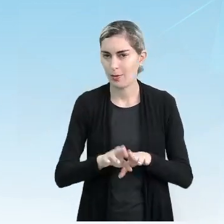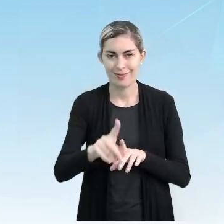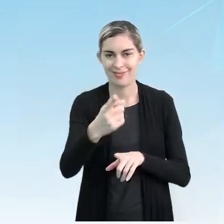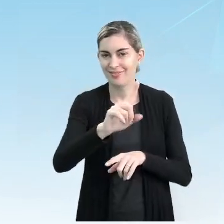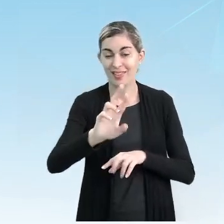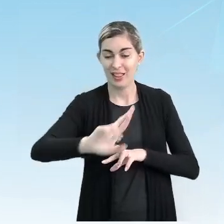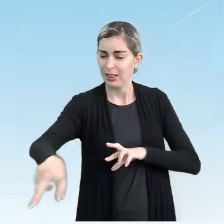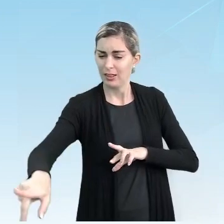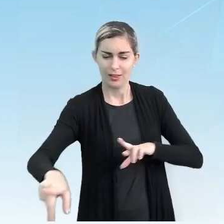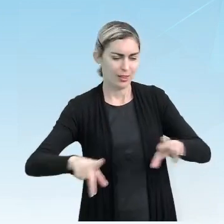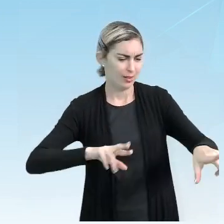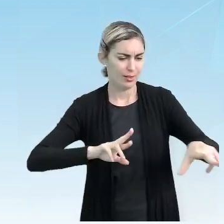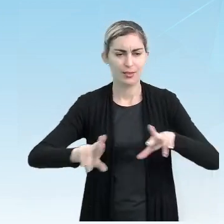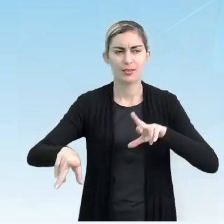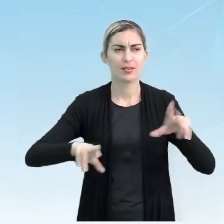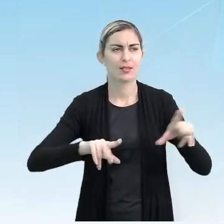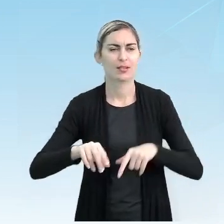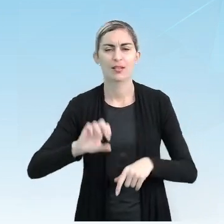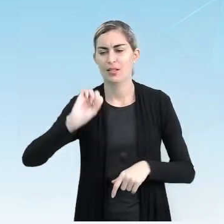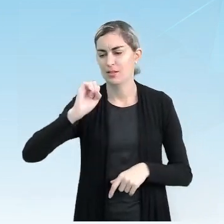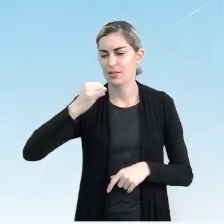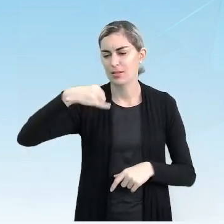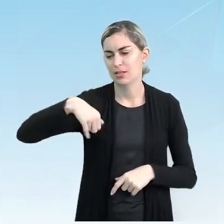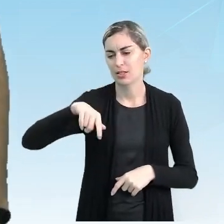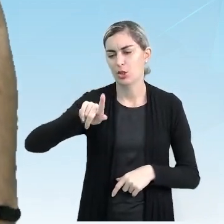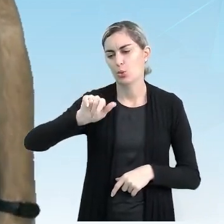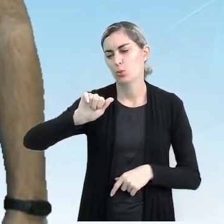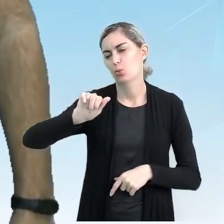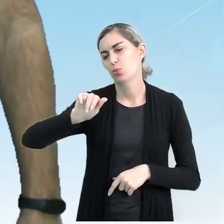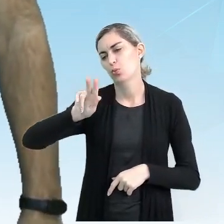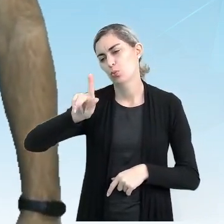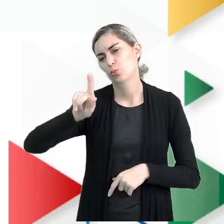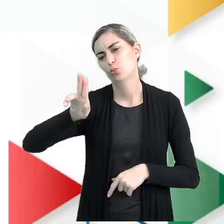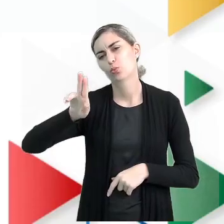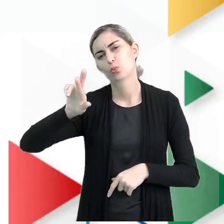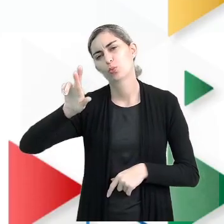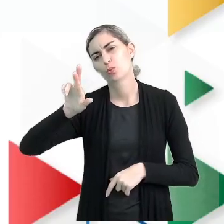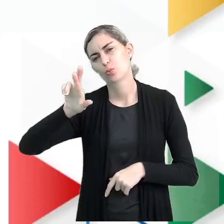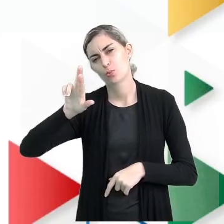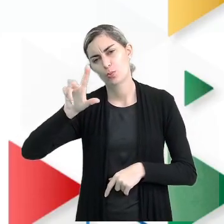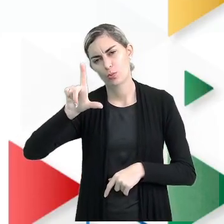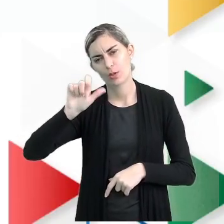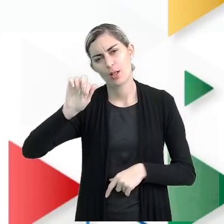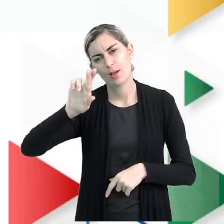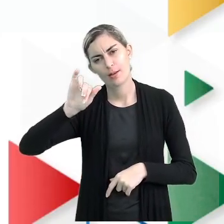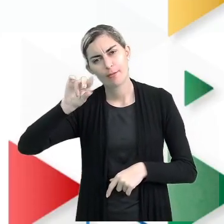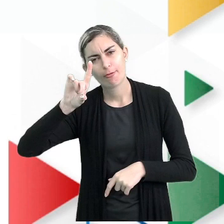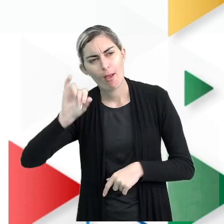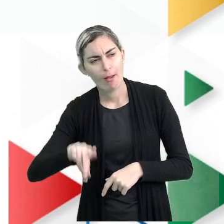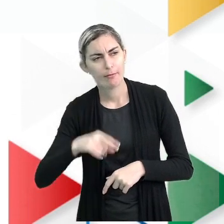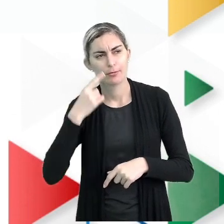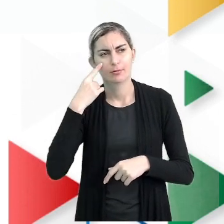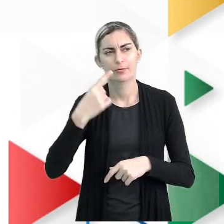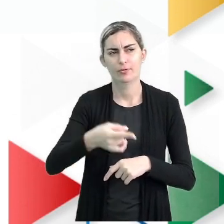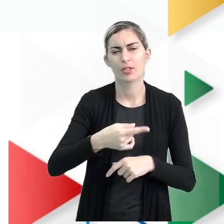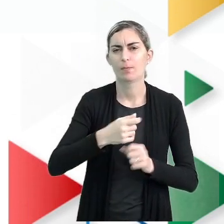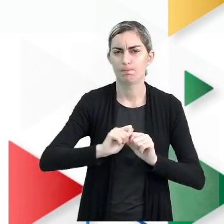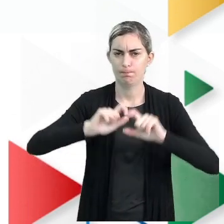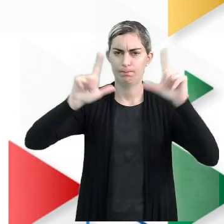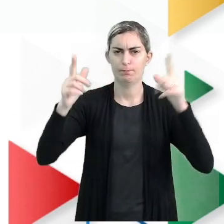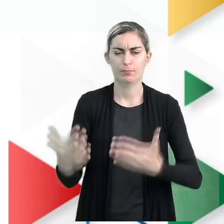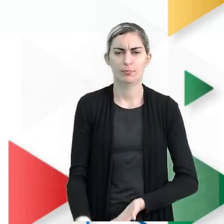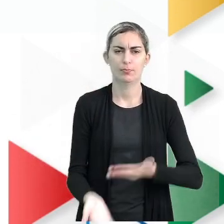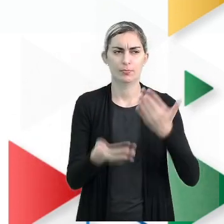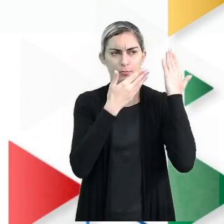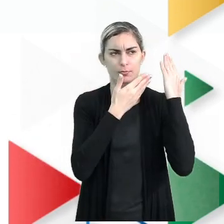singularidade. Olha aí a palavra singularidade. Isso. Professor, uma tela. Na tela, por favor. Gostaria de ler? Com certeza. Temos